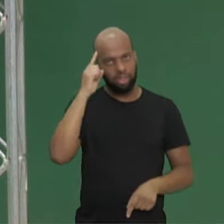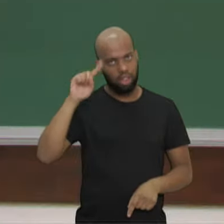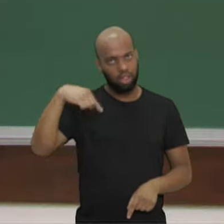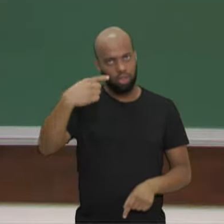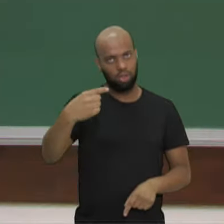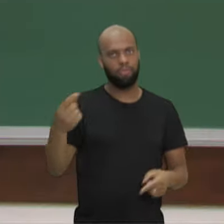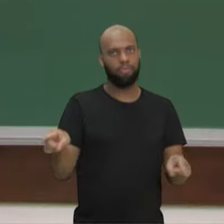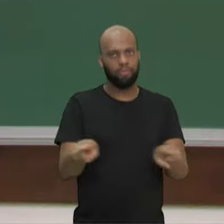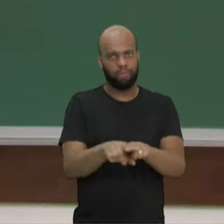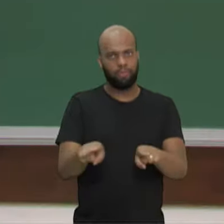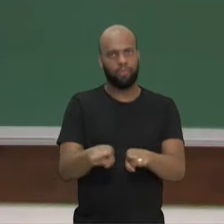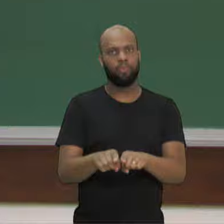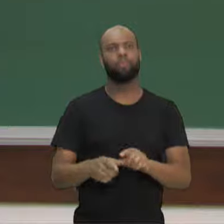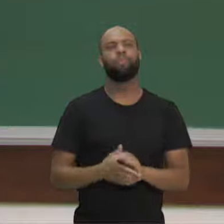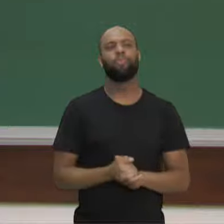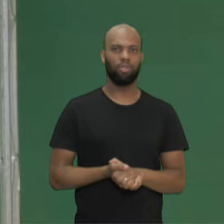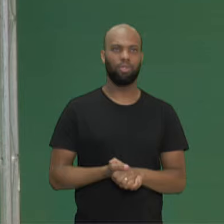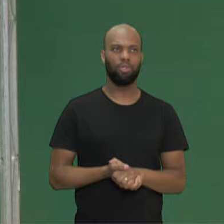também.